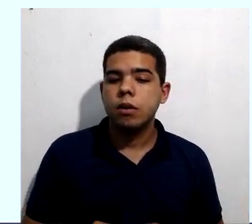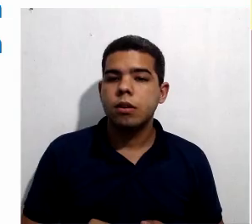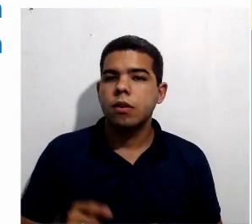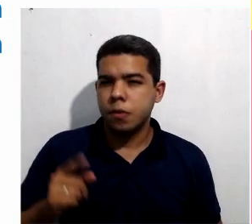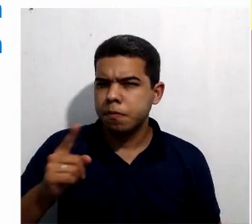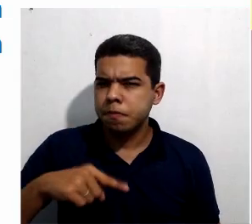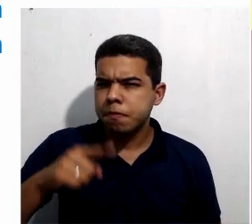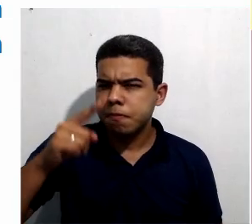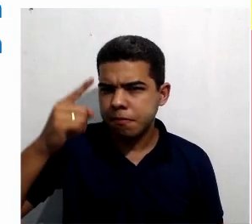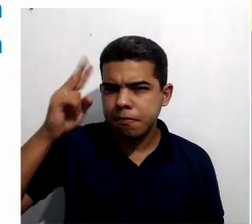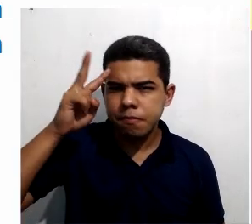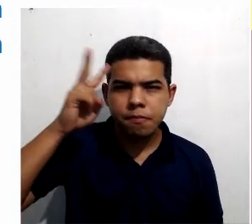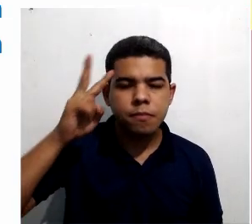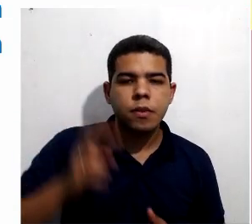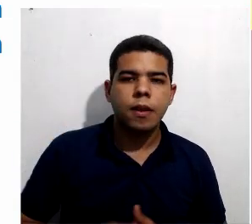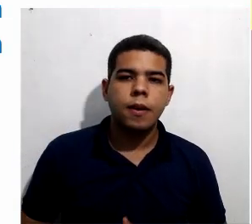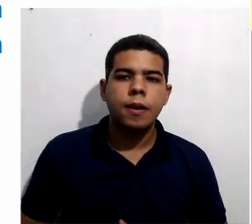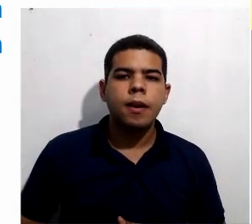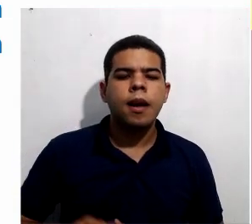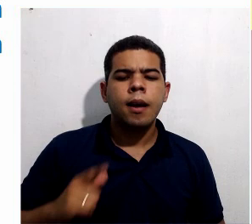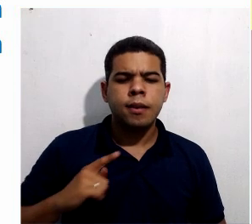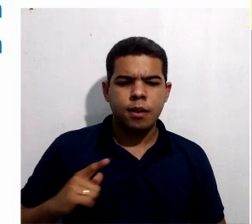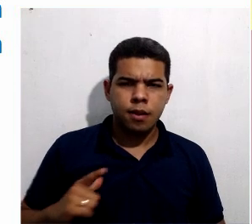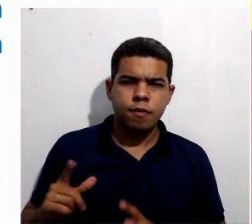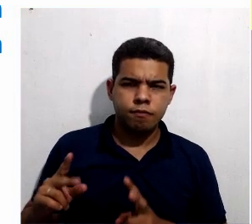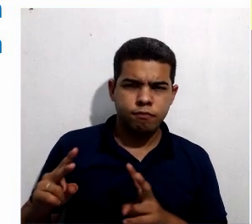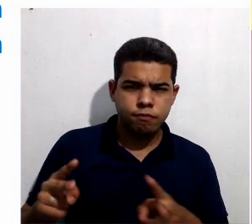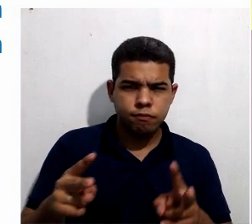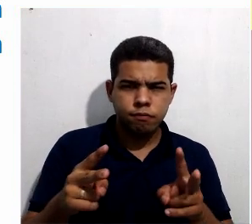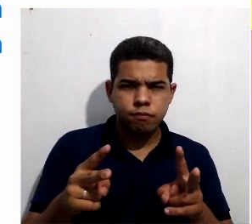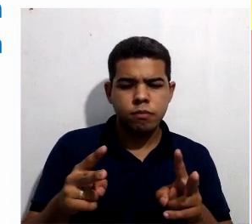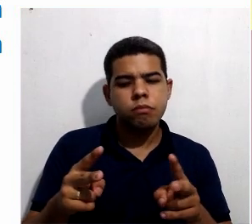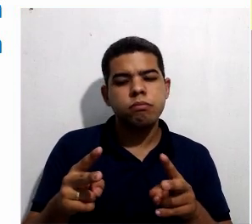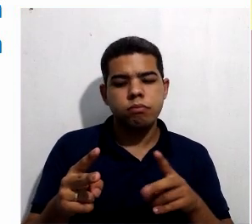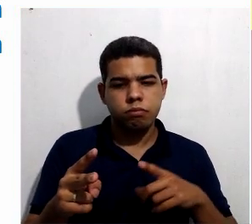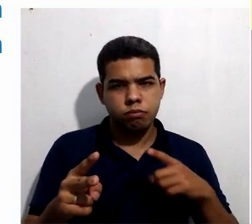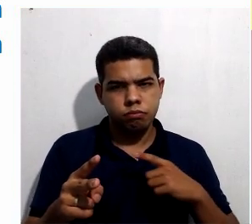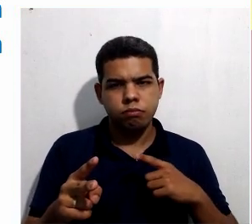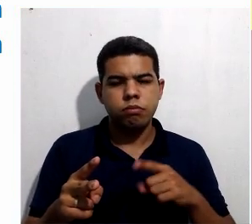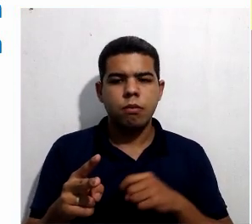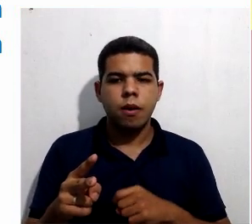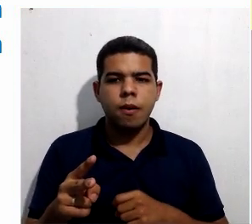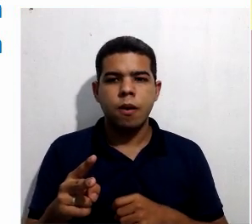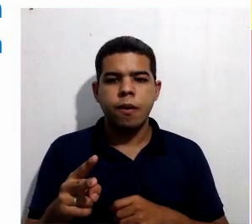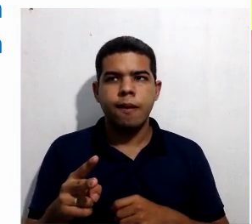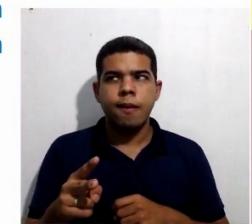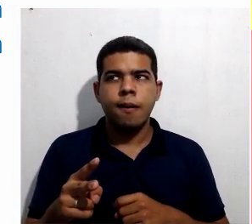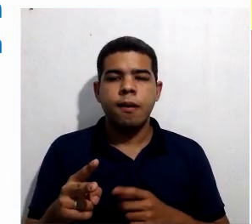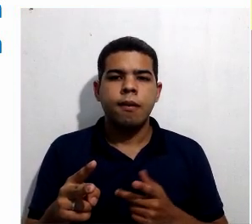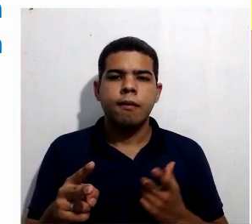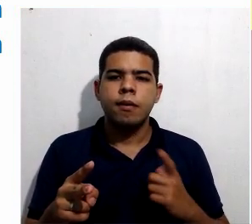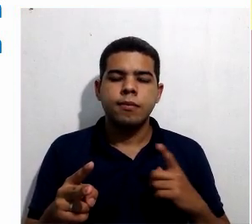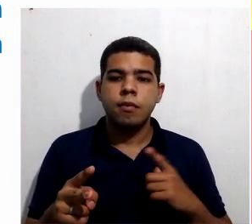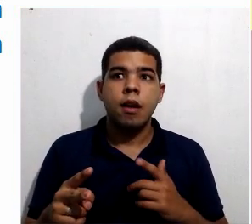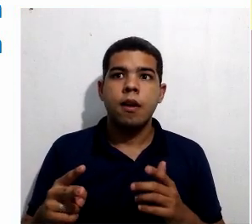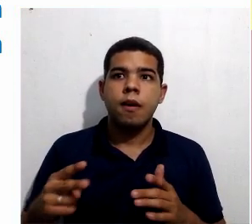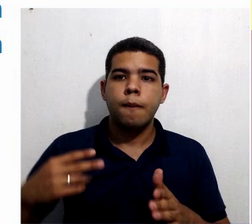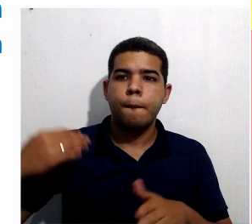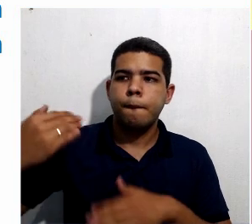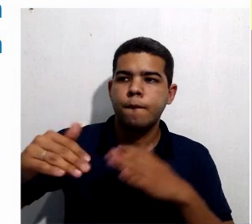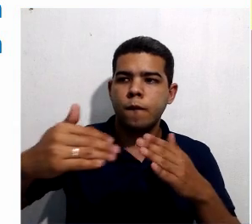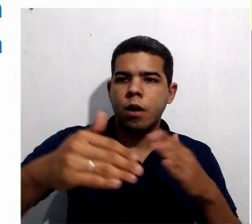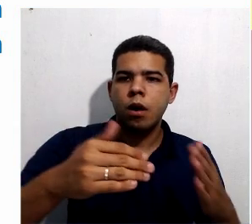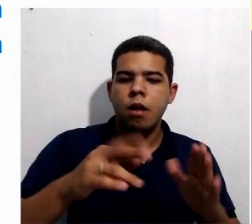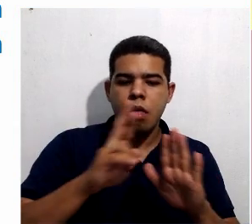Vamos recapitular. Existe aí uma continuidade? Existe. Existe aí uma sequência lógica,